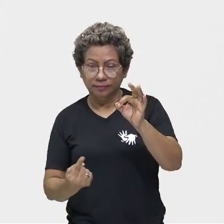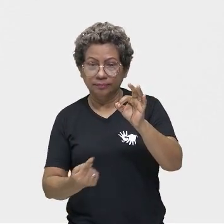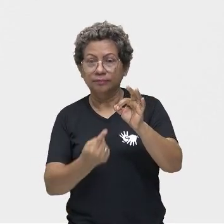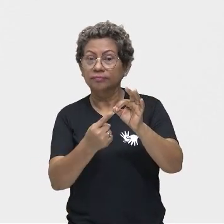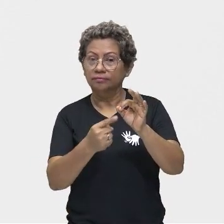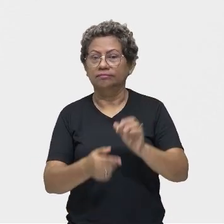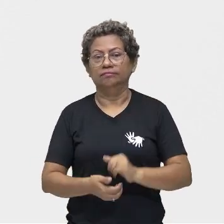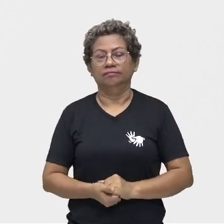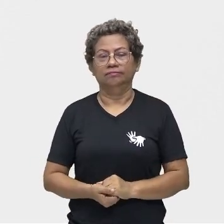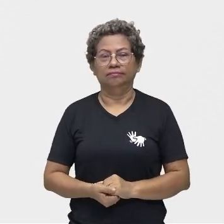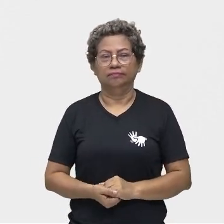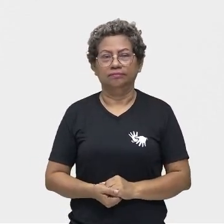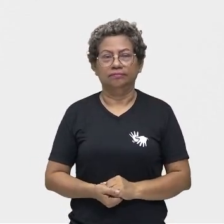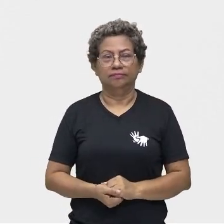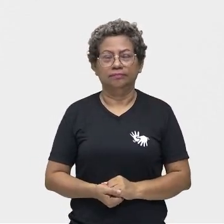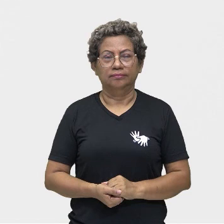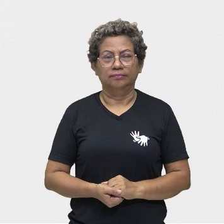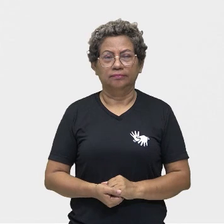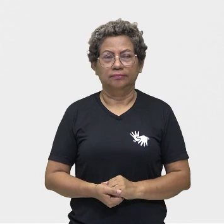nosso triângulo.